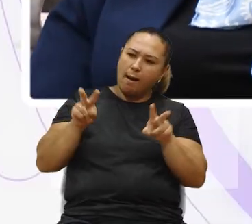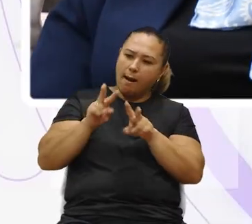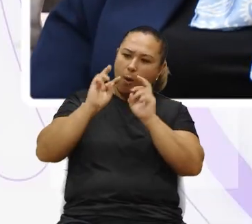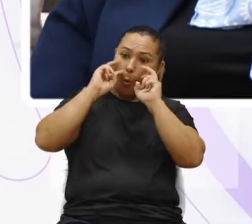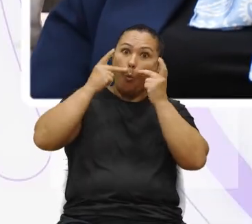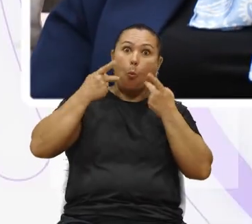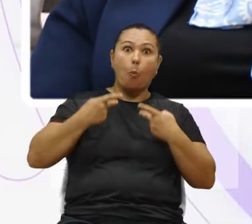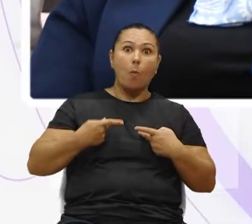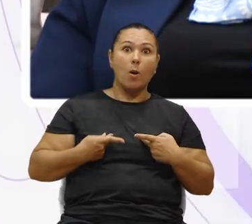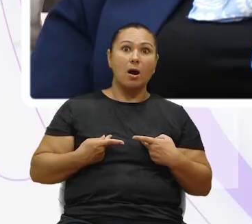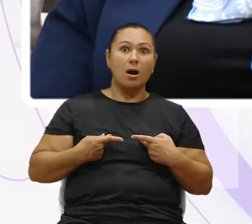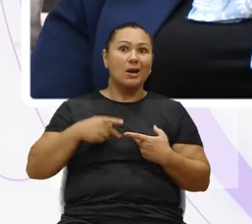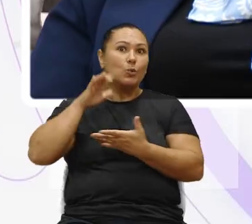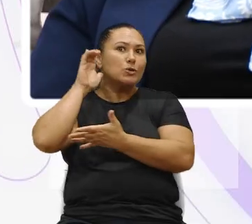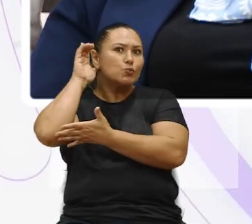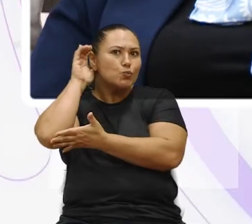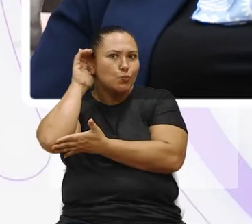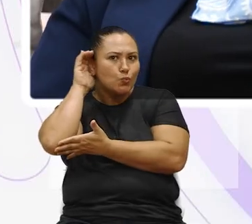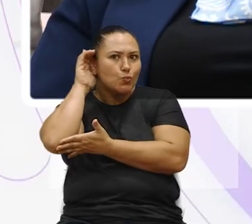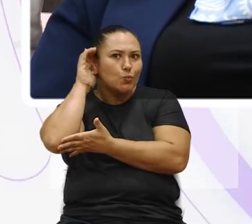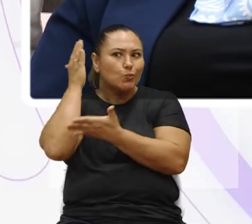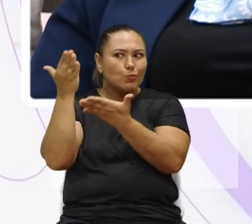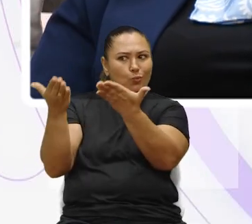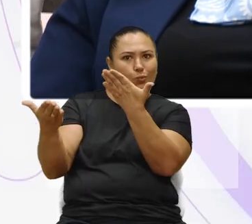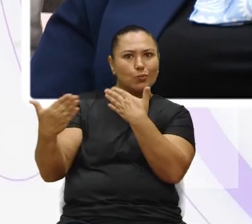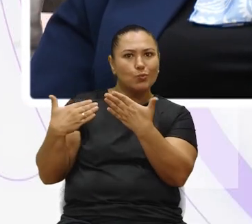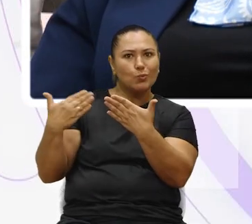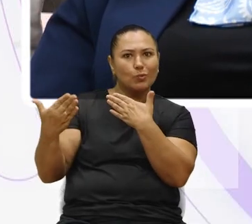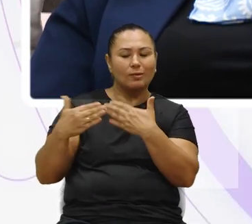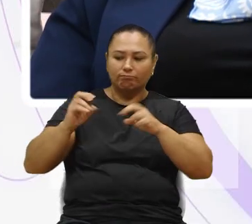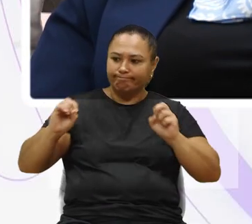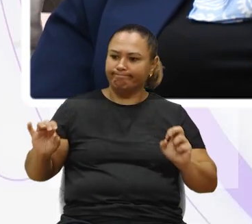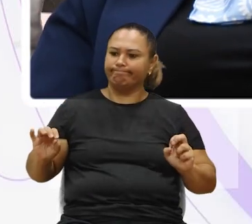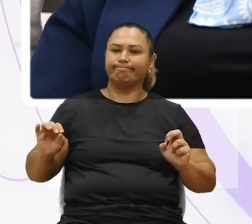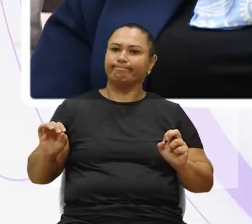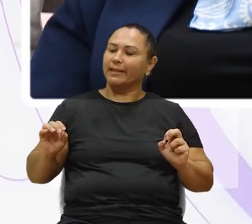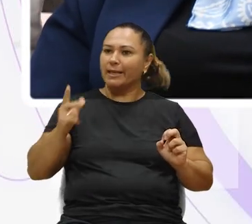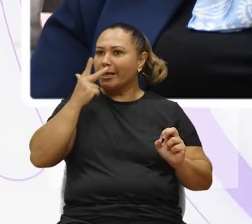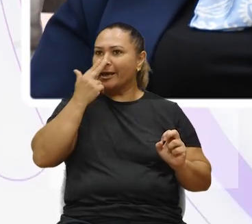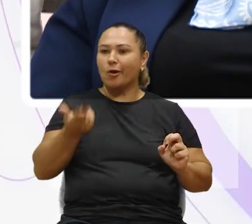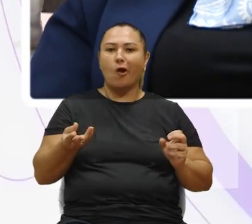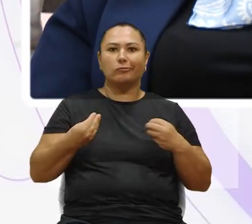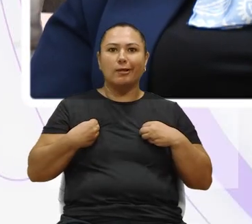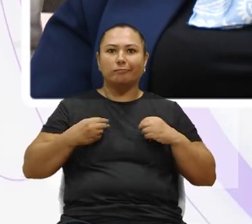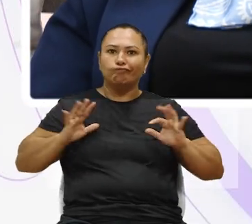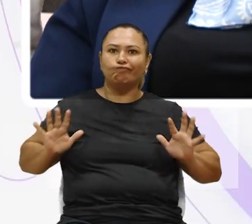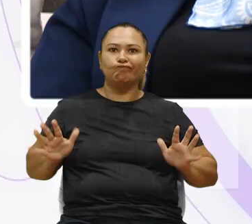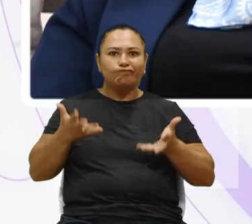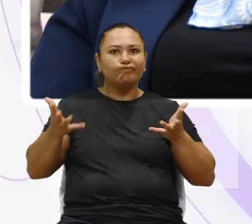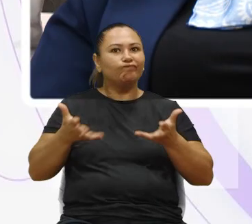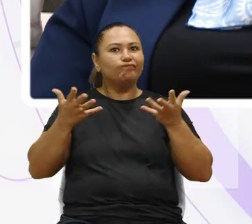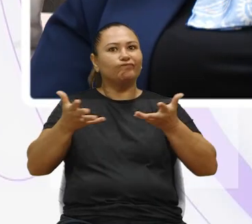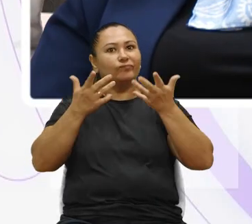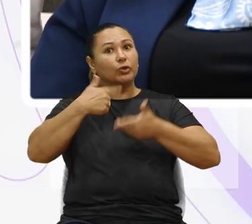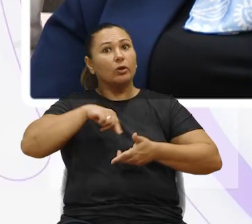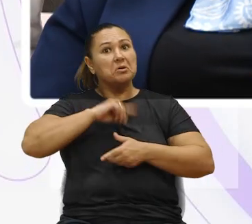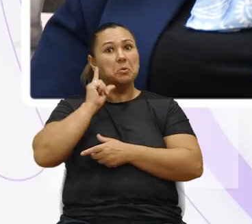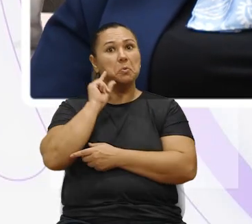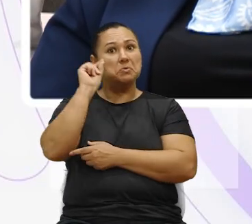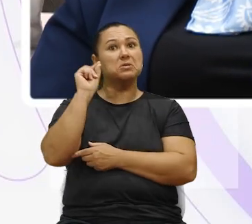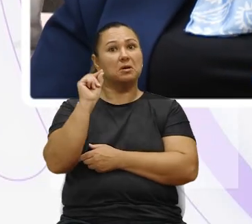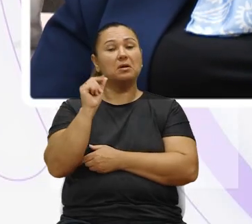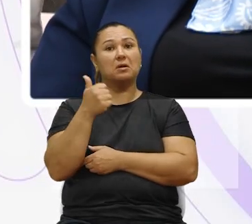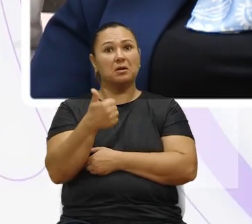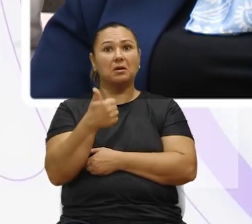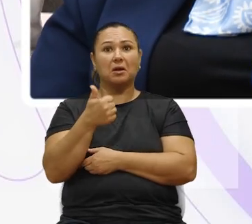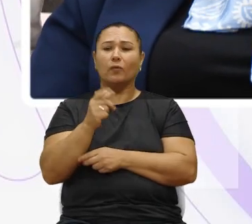esse olhar humano e essa escuta ativa, isso impulsiona, né, e faz com